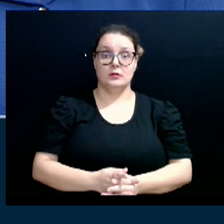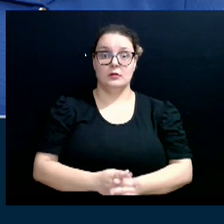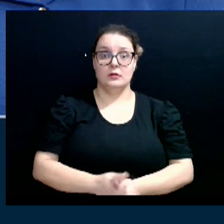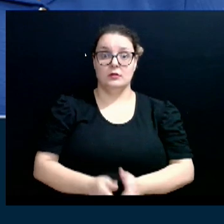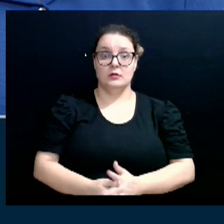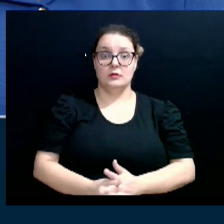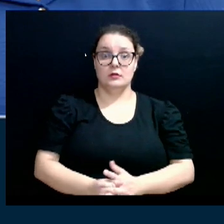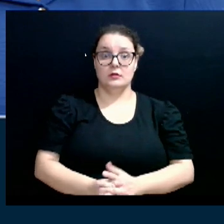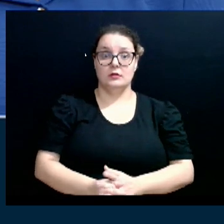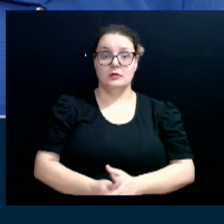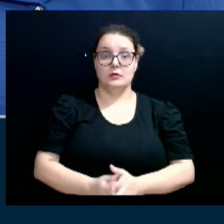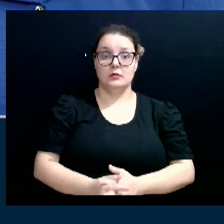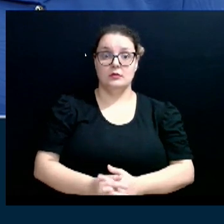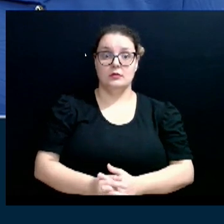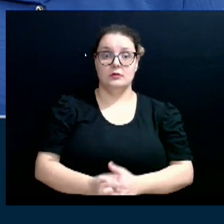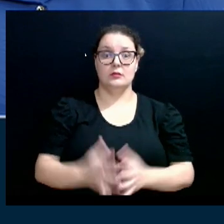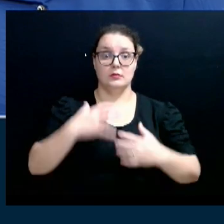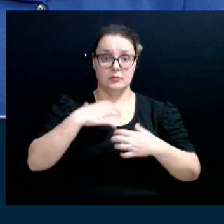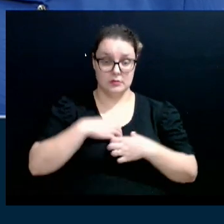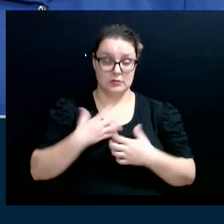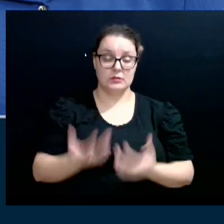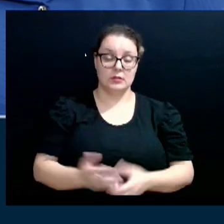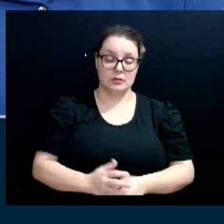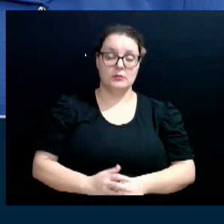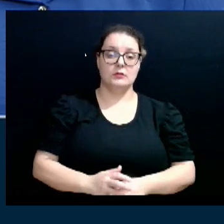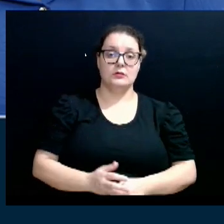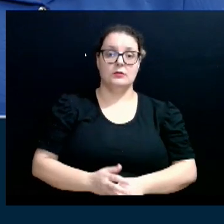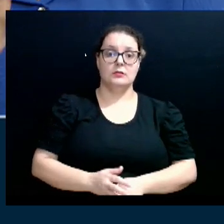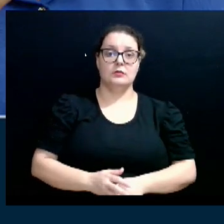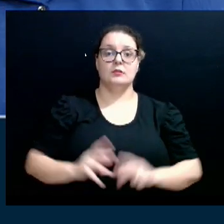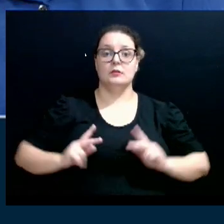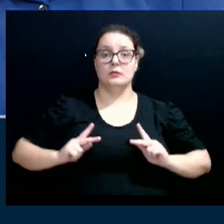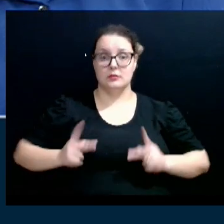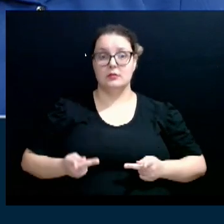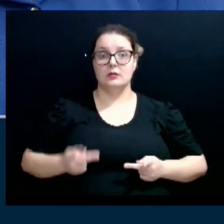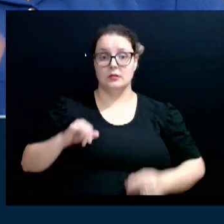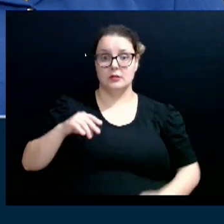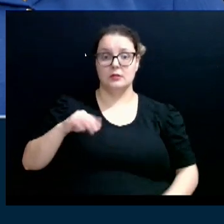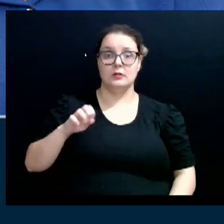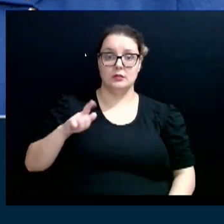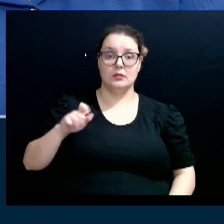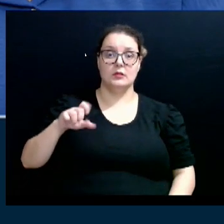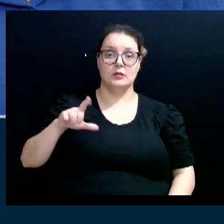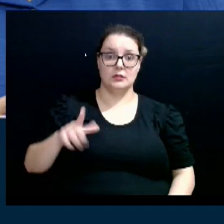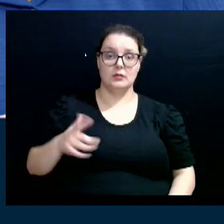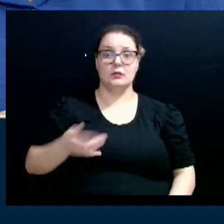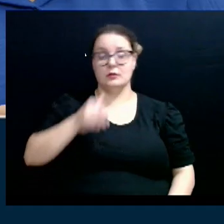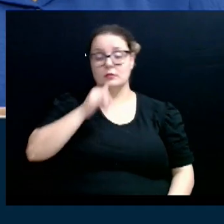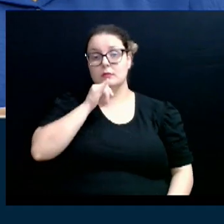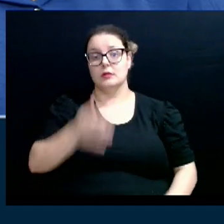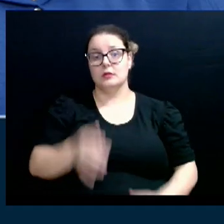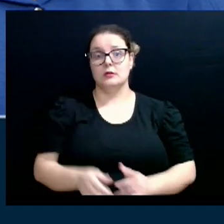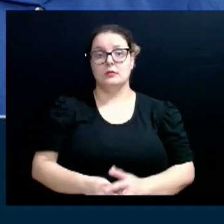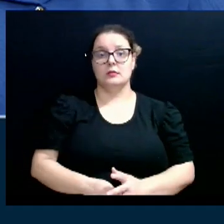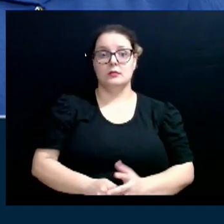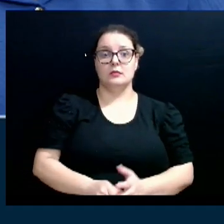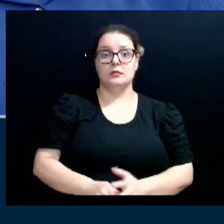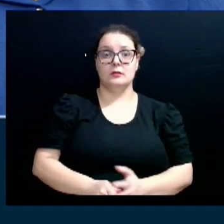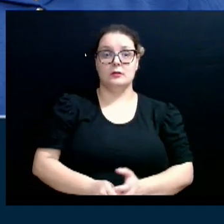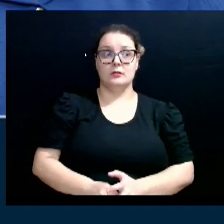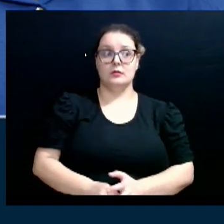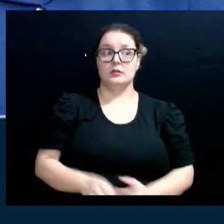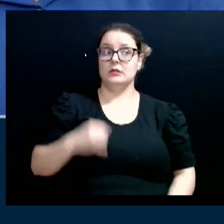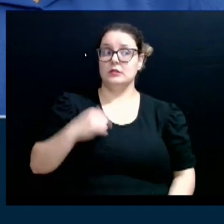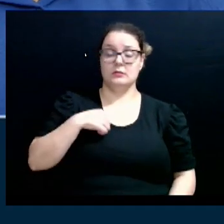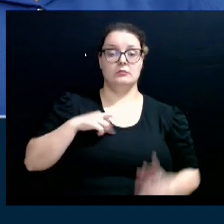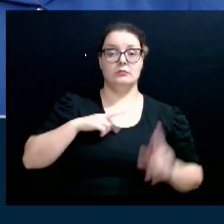O estado emocional, né? O ser humano é um ser integral, né? Então, por exemplo, se eu não durmo bem, o meu